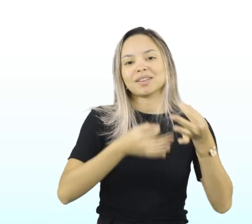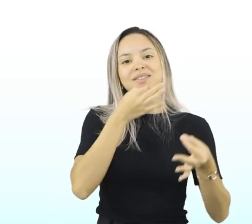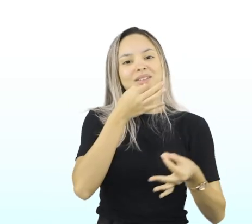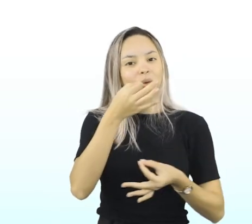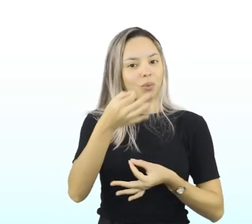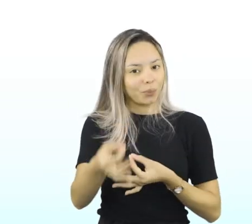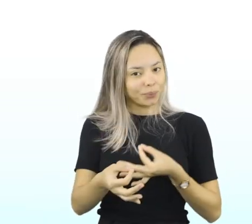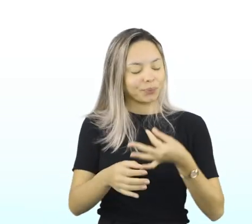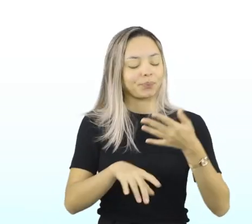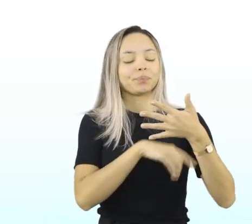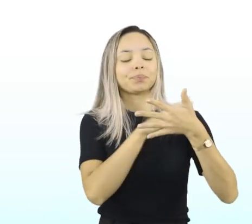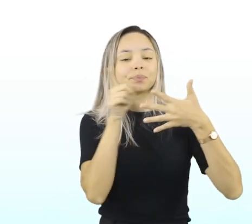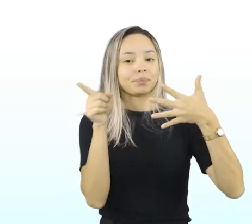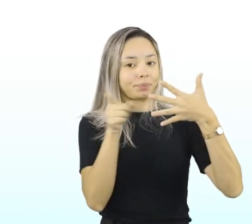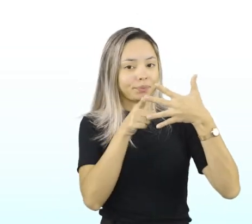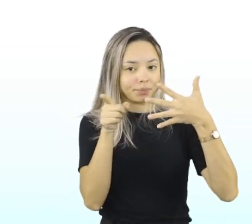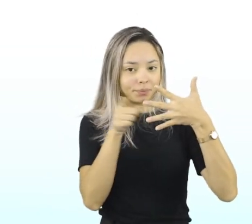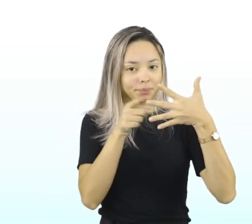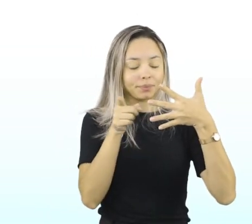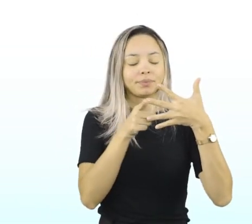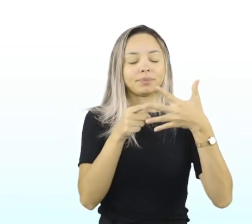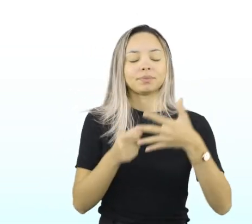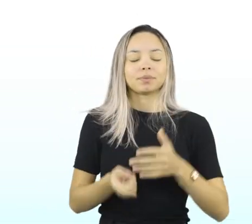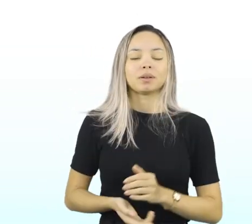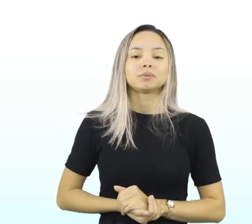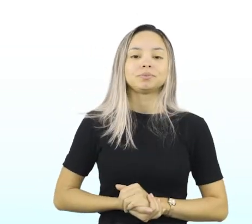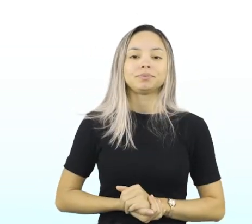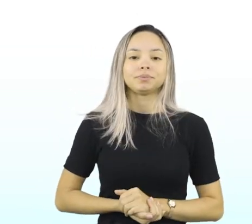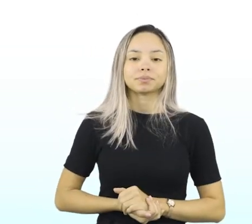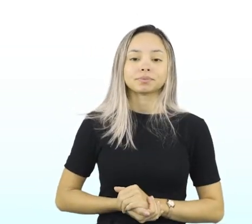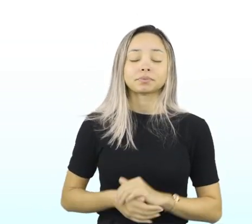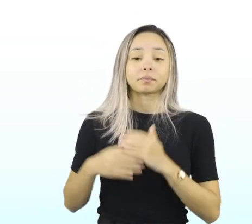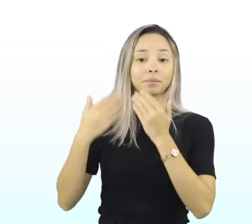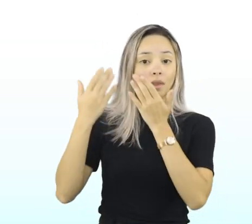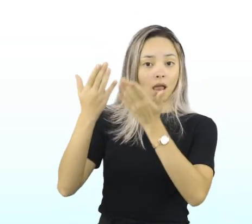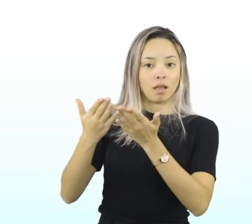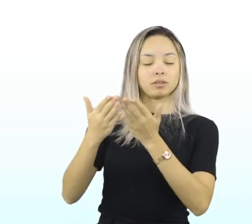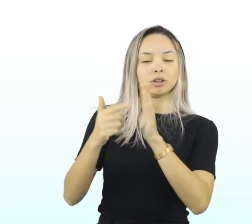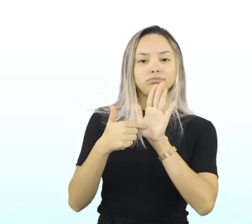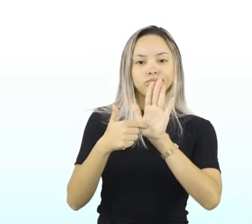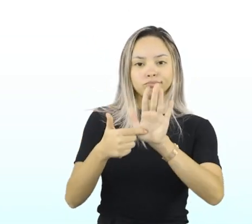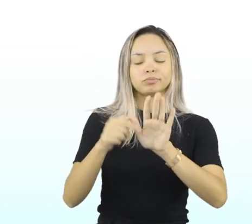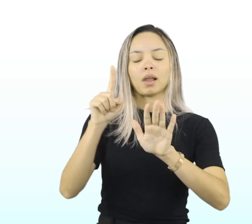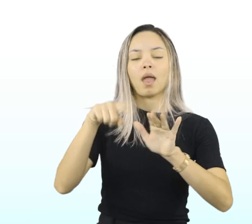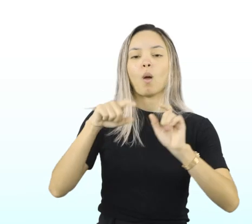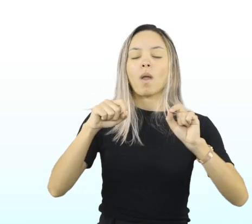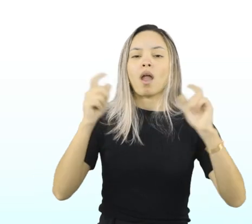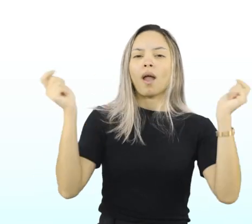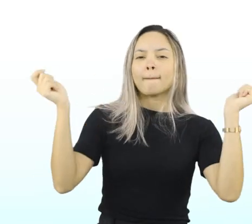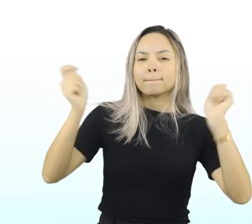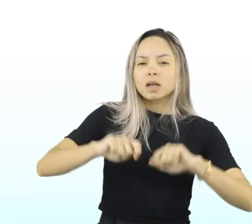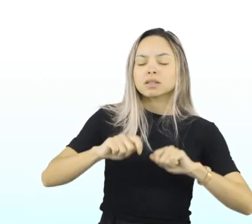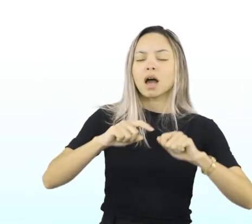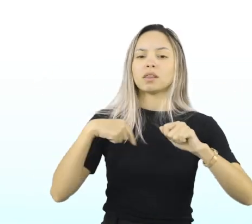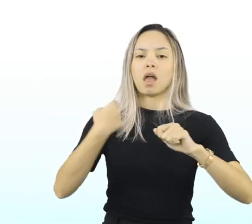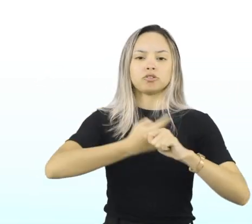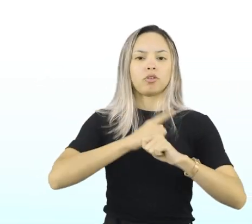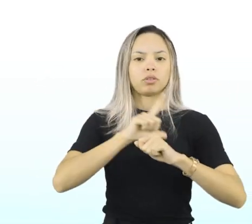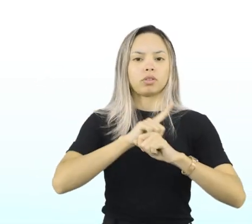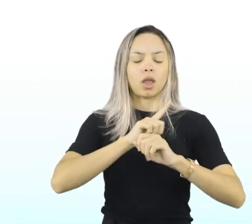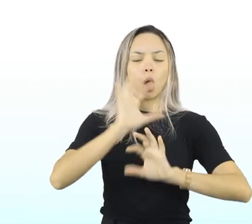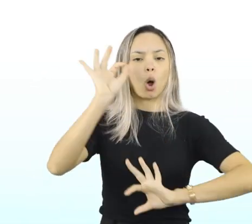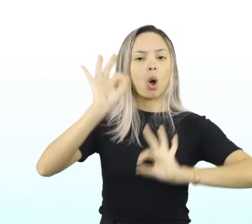2. Então fica ligado aí. A próxima competência, a 3, ó, essa daí é quando a capacidade que você tem